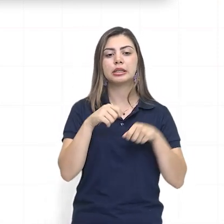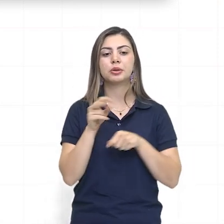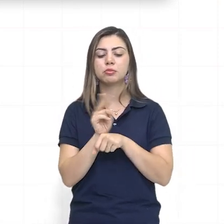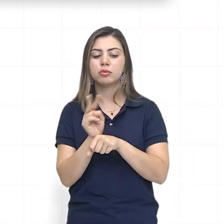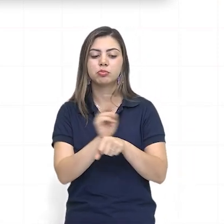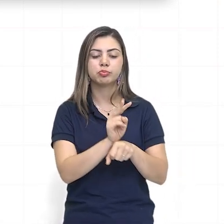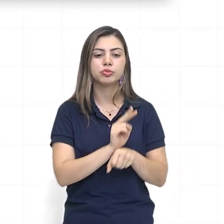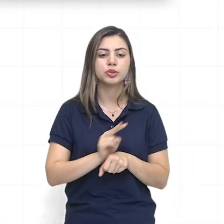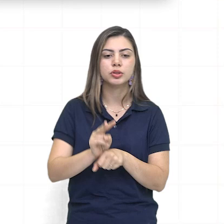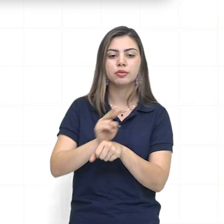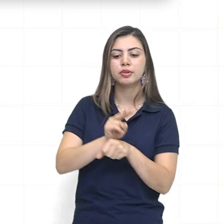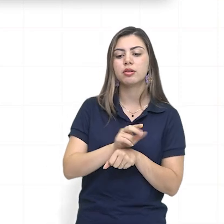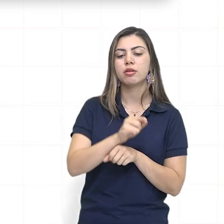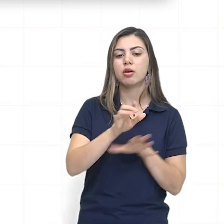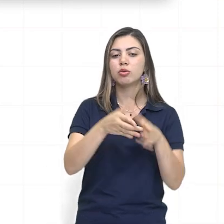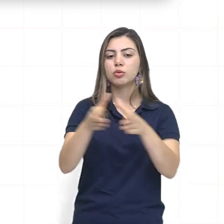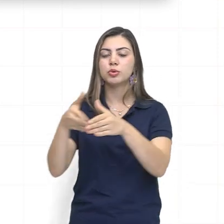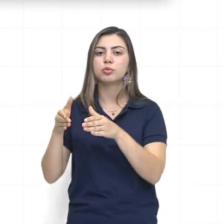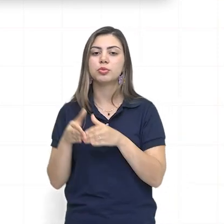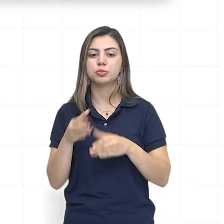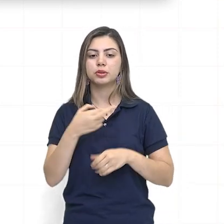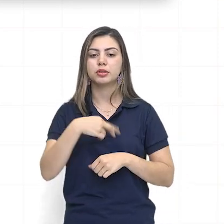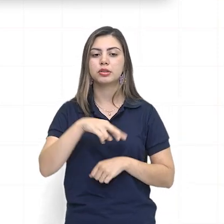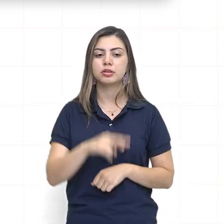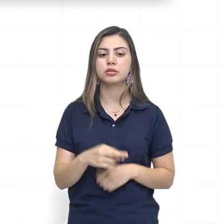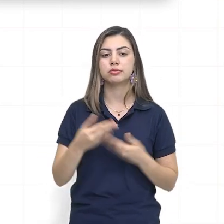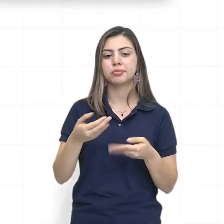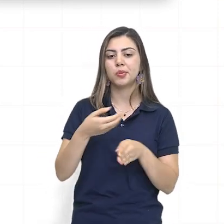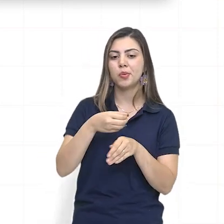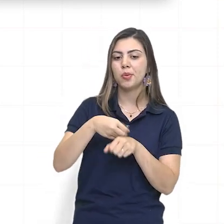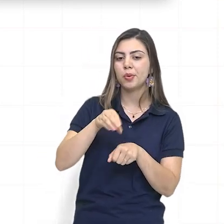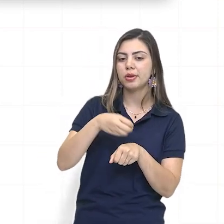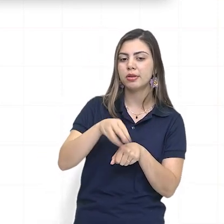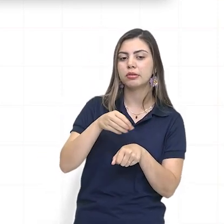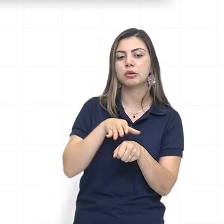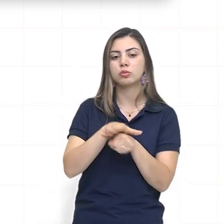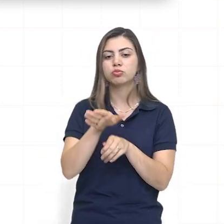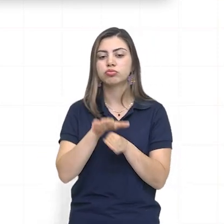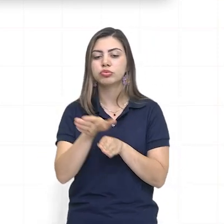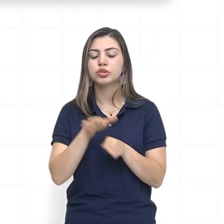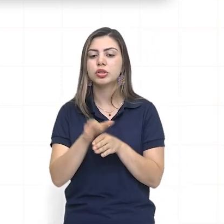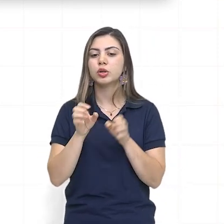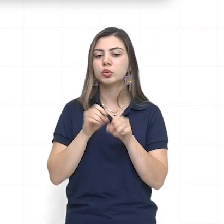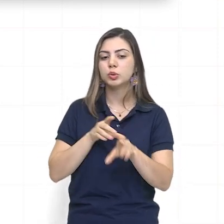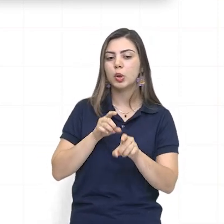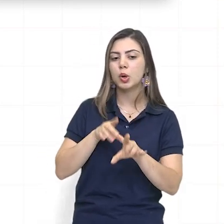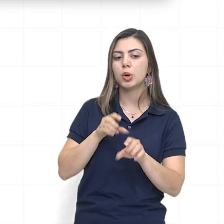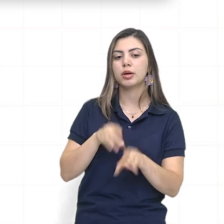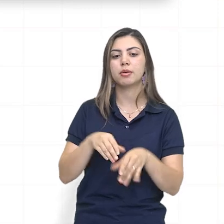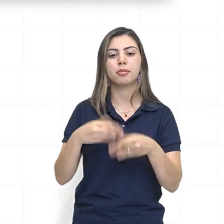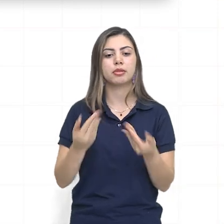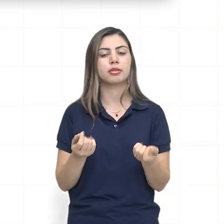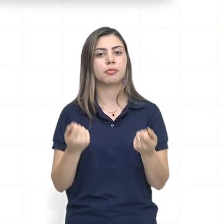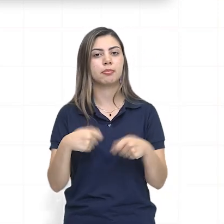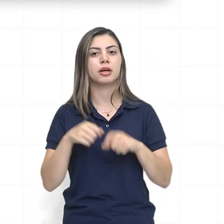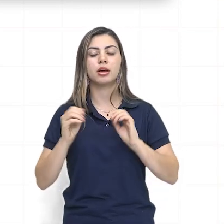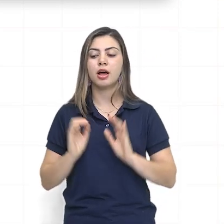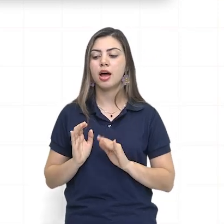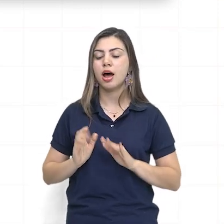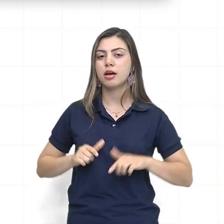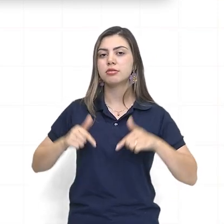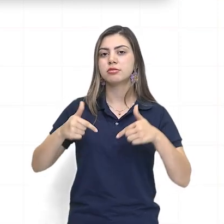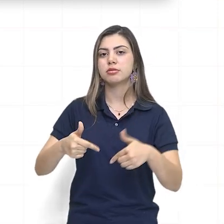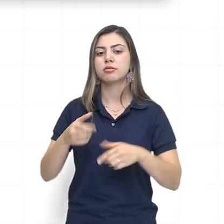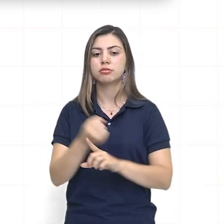e supervisionando os ofícios religiosos, orientando quanto às questões de dogma, executando obras